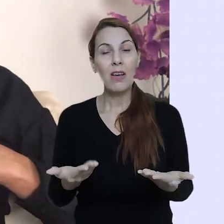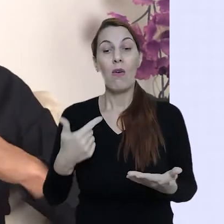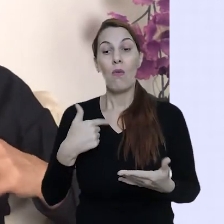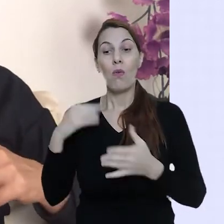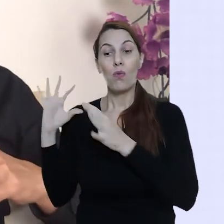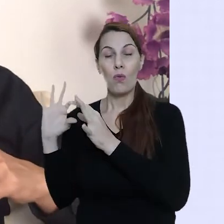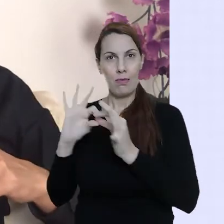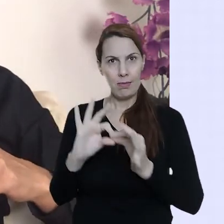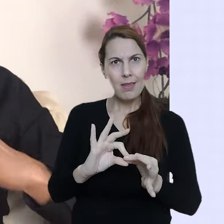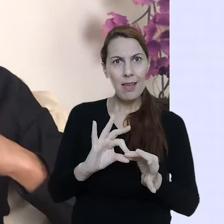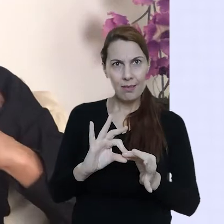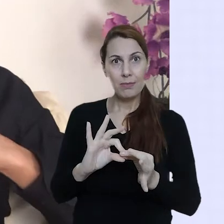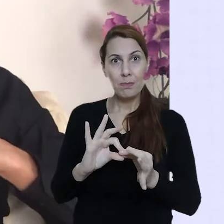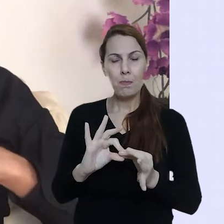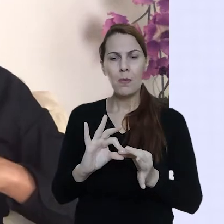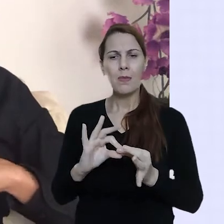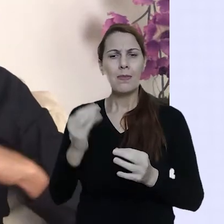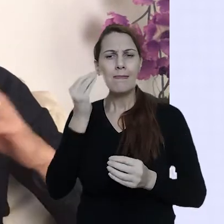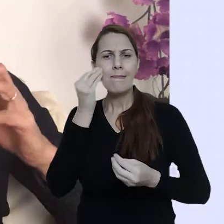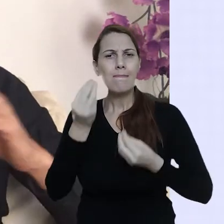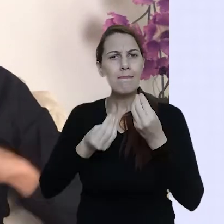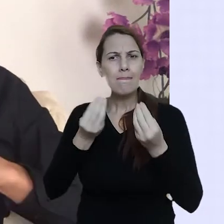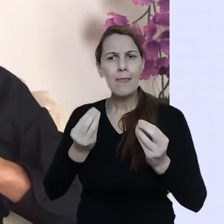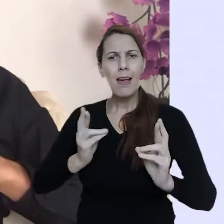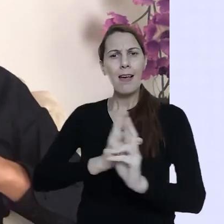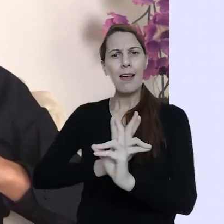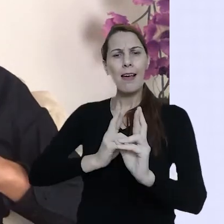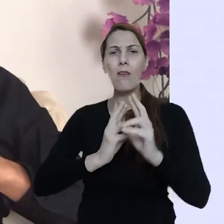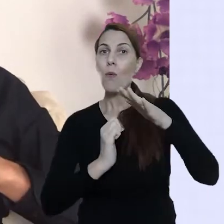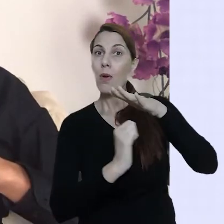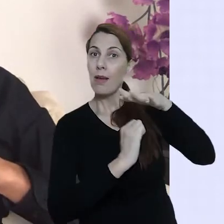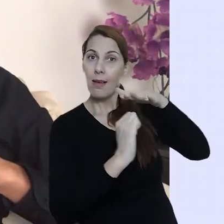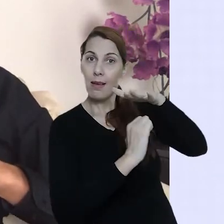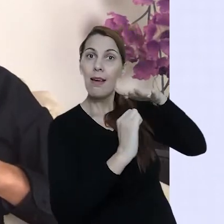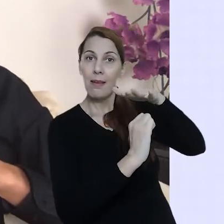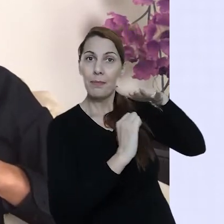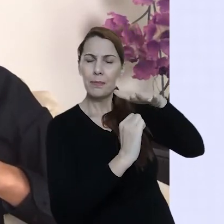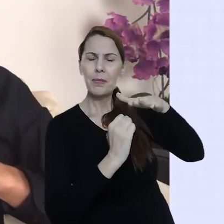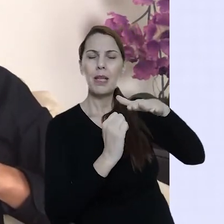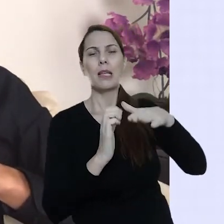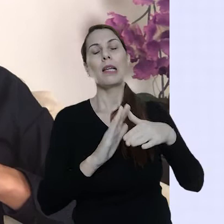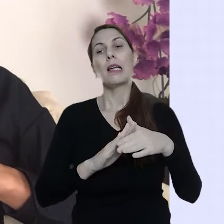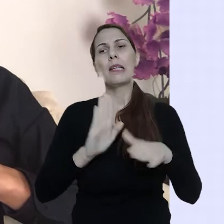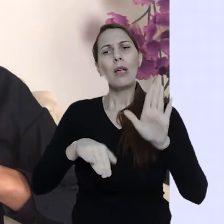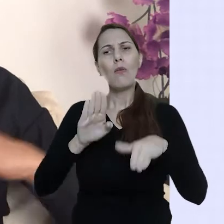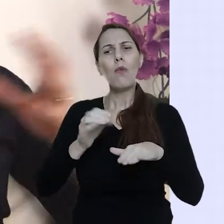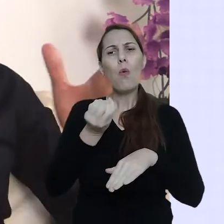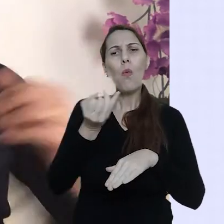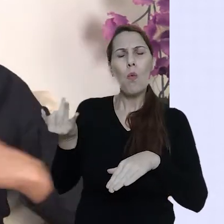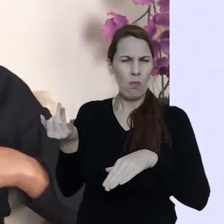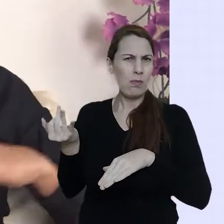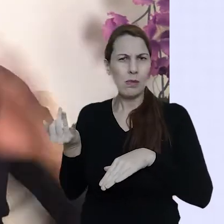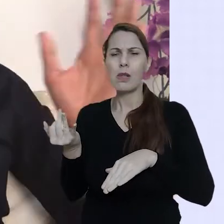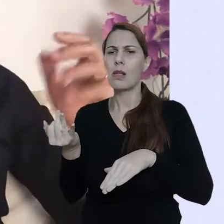aqui, vamos trazer esse contexto para as empresas, né? Digamos que boa parte das empresas, não